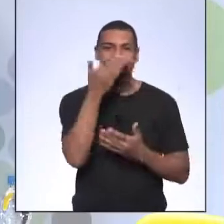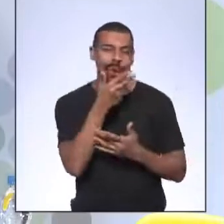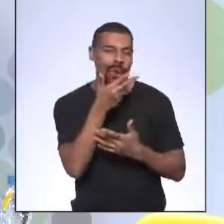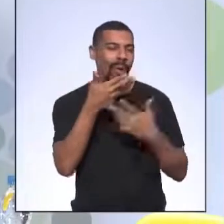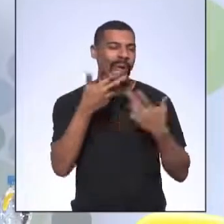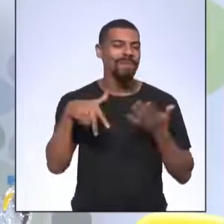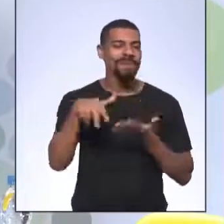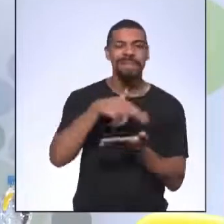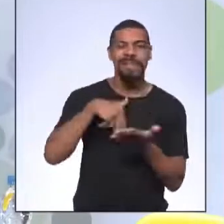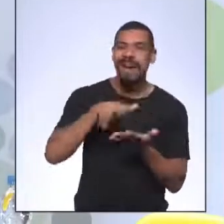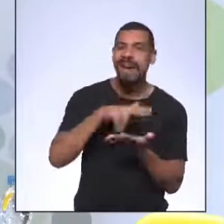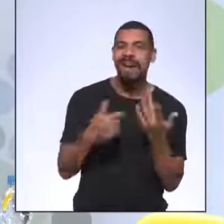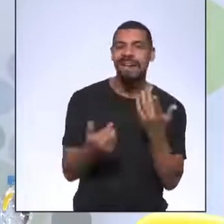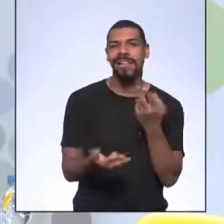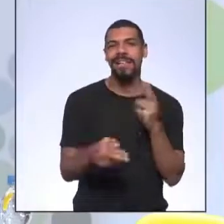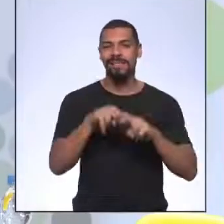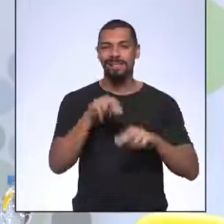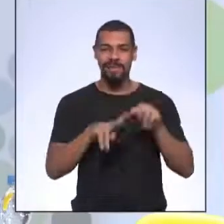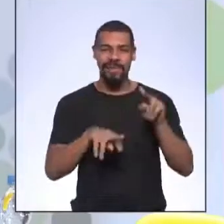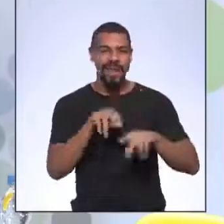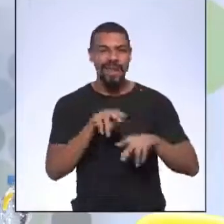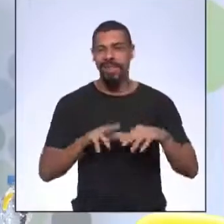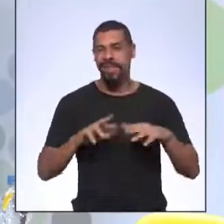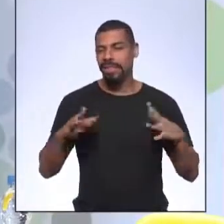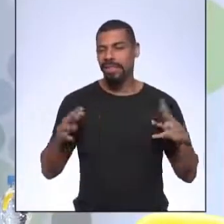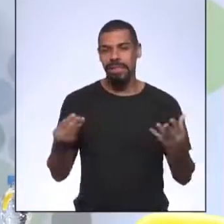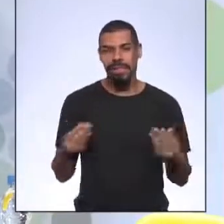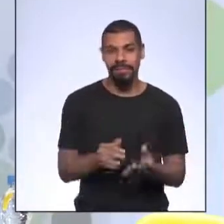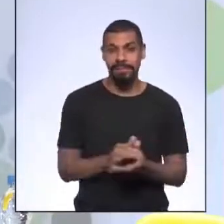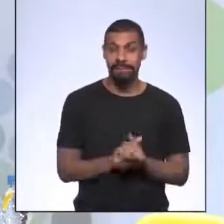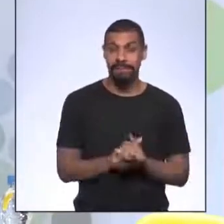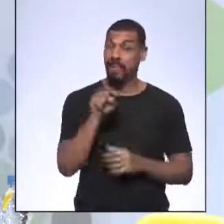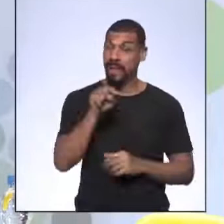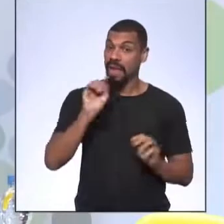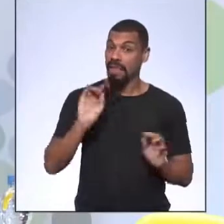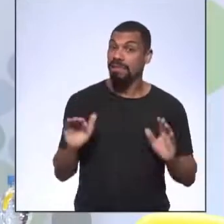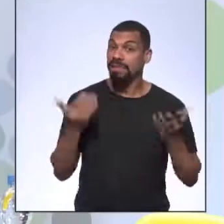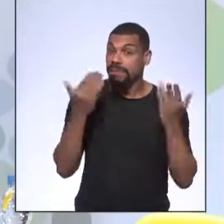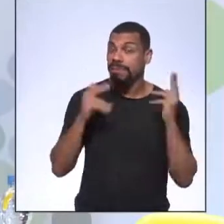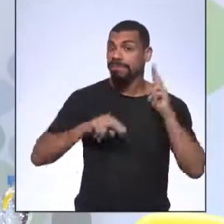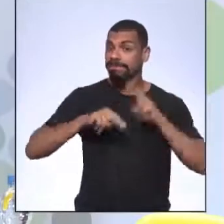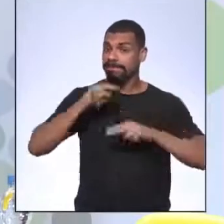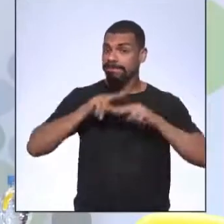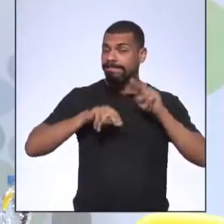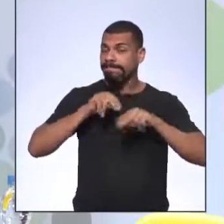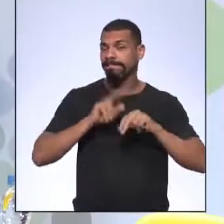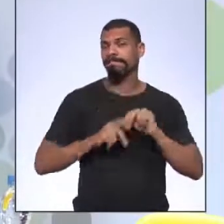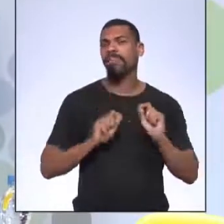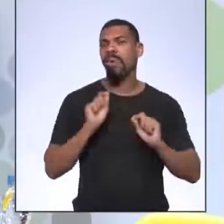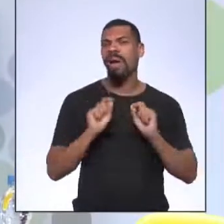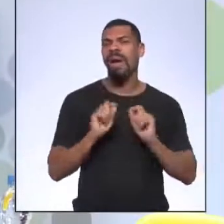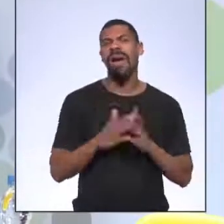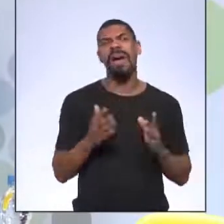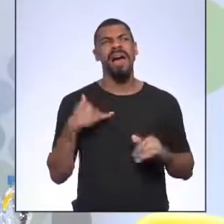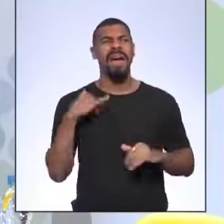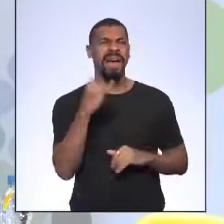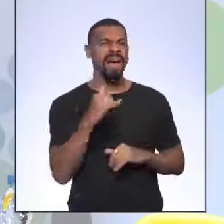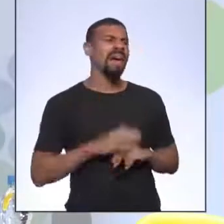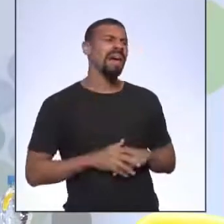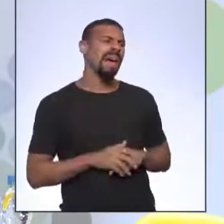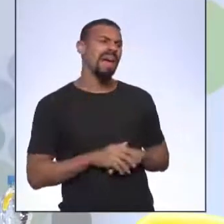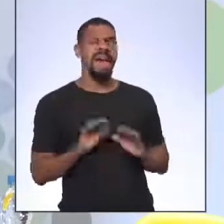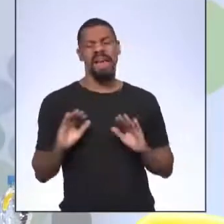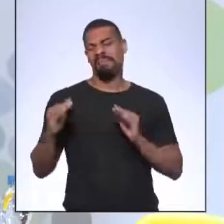enfim né Então olha só a gente a festa junina ela precisa por mais que as pessoas fala assim uma quermesse